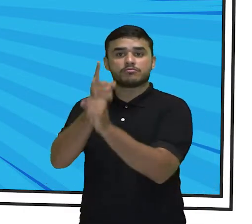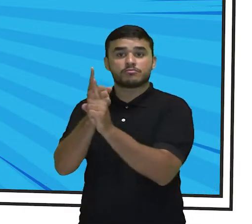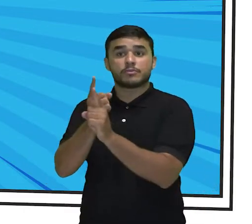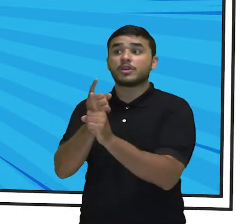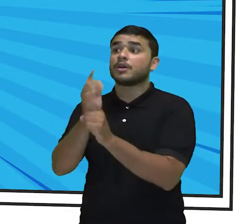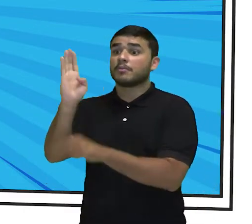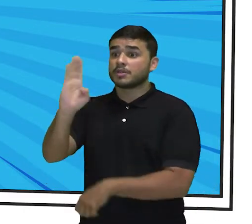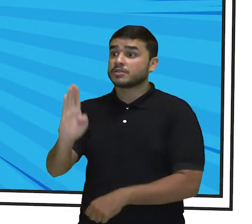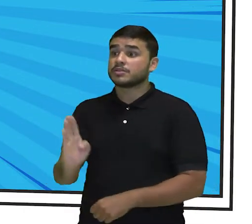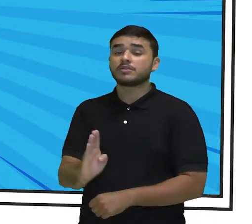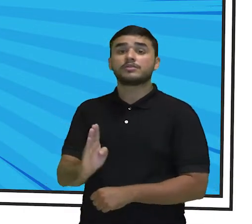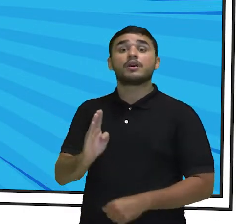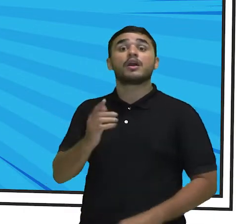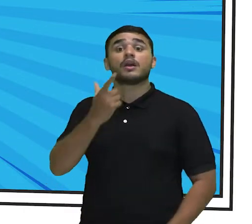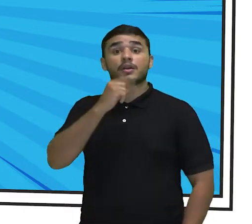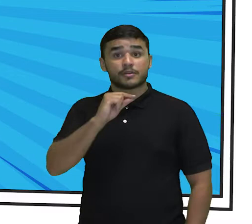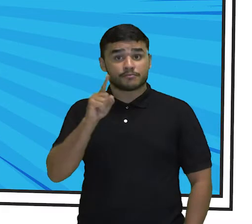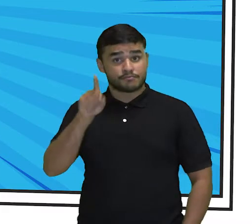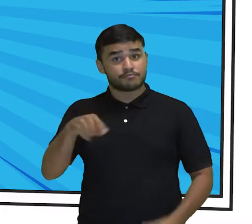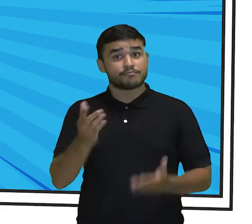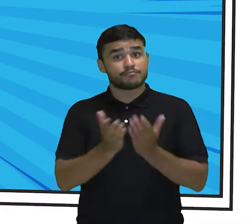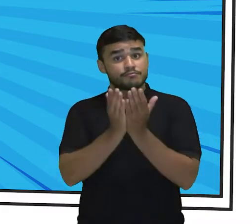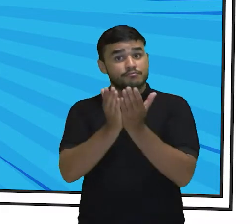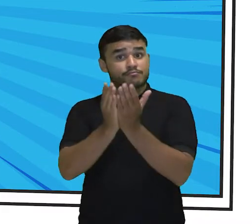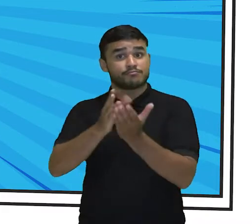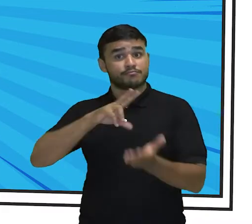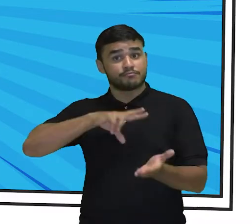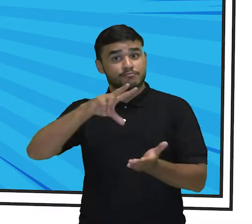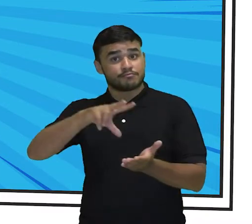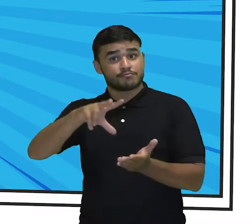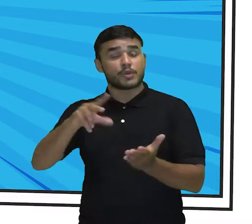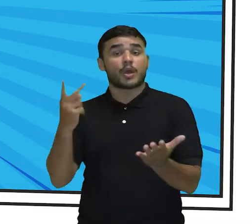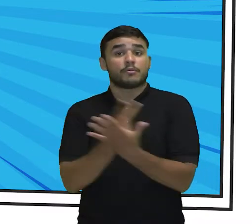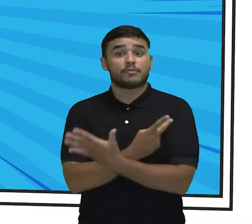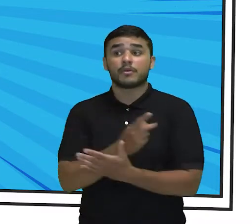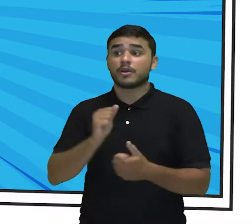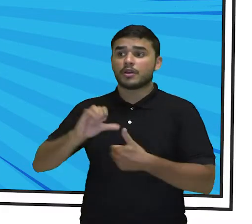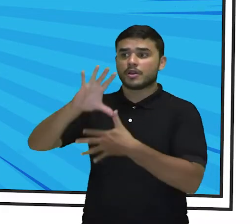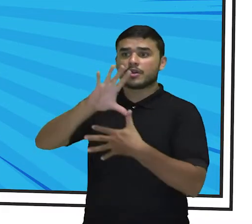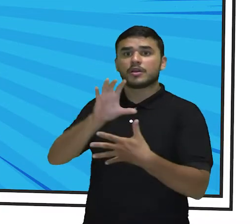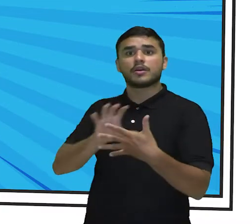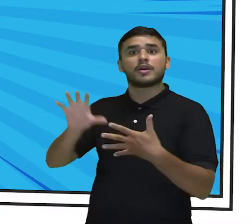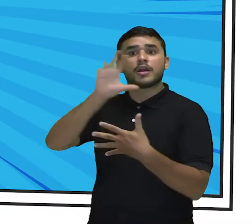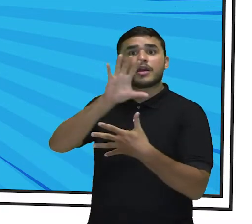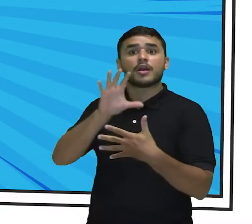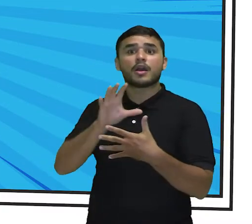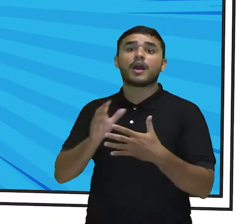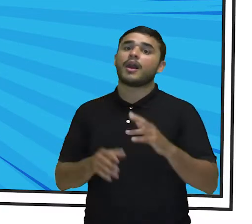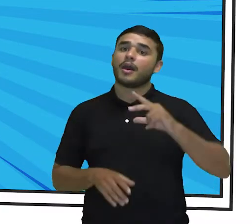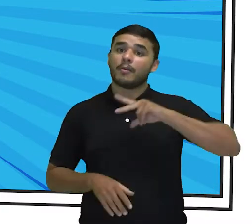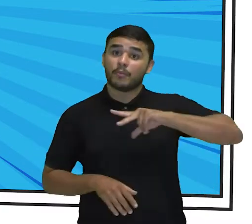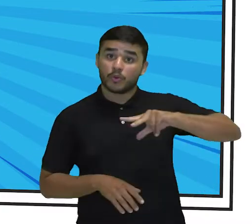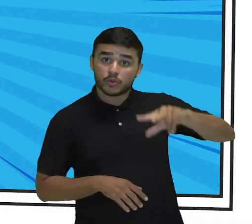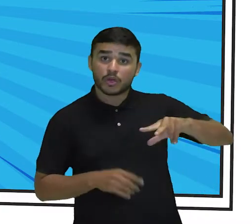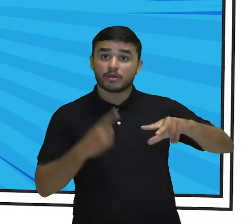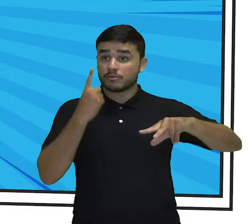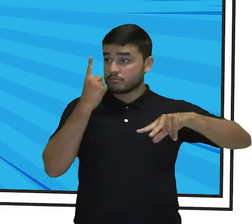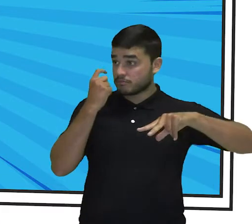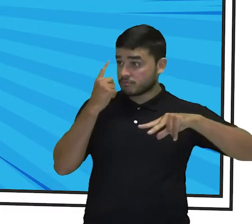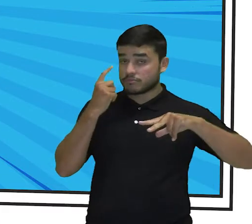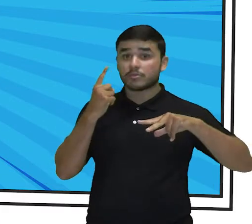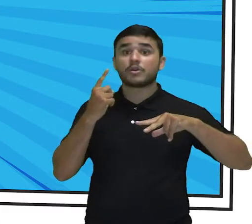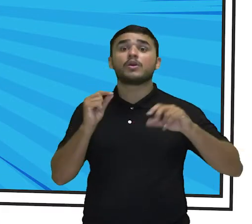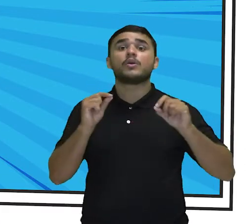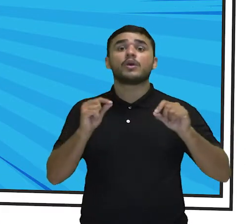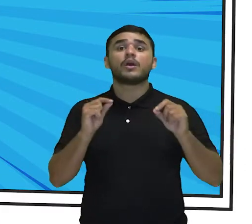1500 por Pedro Álvares Cabral, a serviço de Portugal. É por isso que a América era dividida entre Portugal e Espanha. Por sinal, chegaram a fazer essa